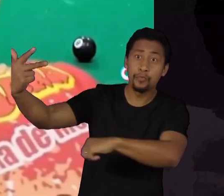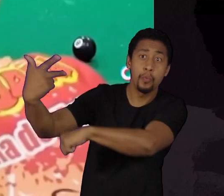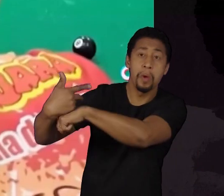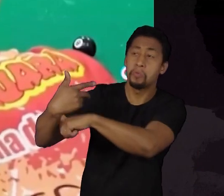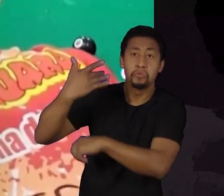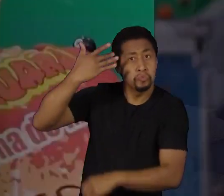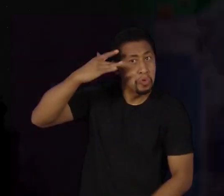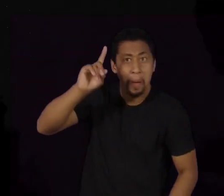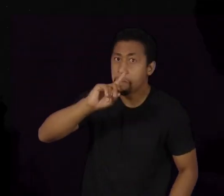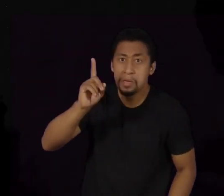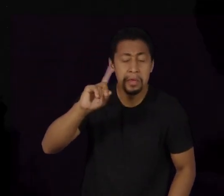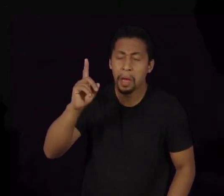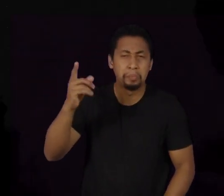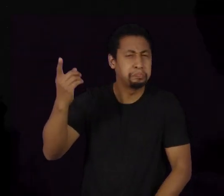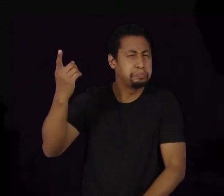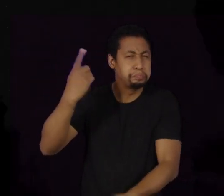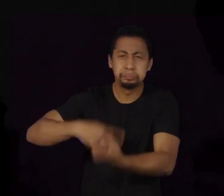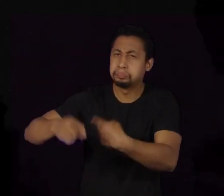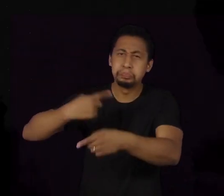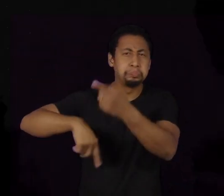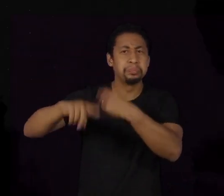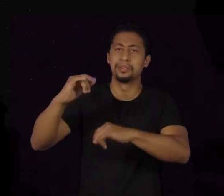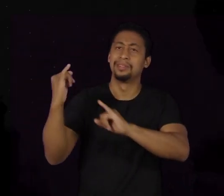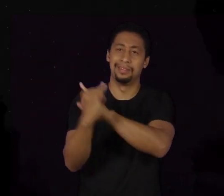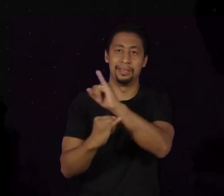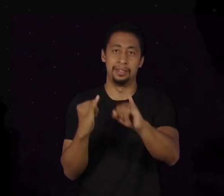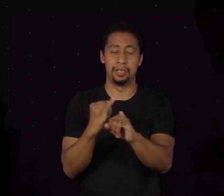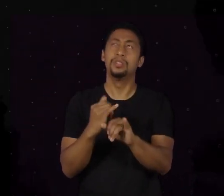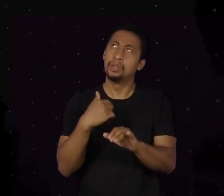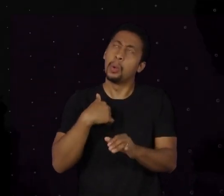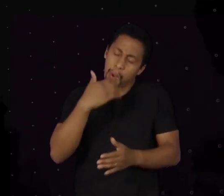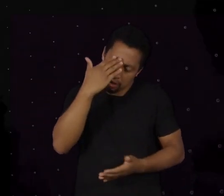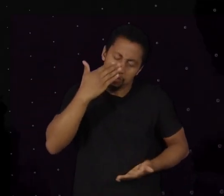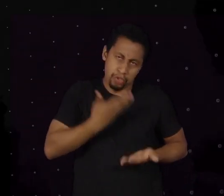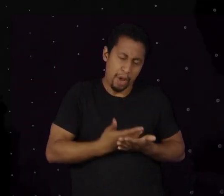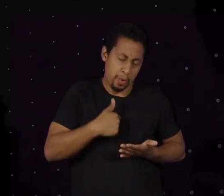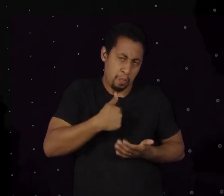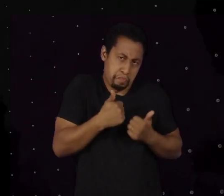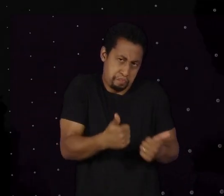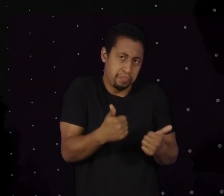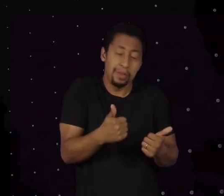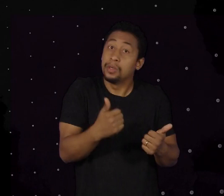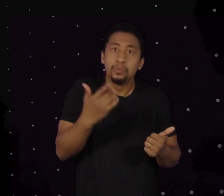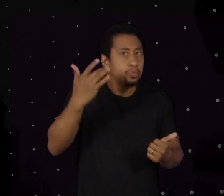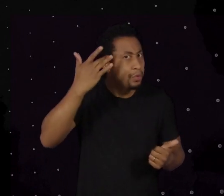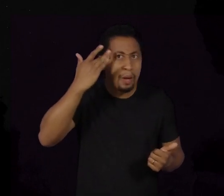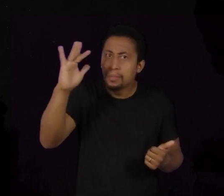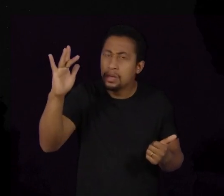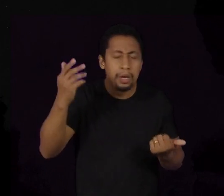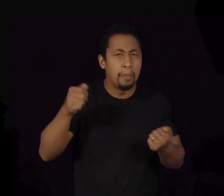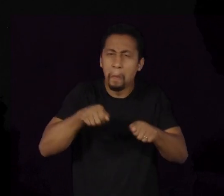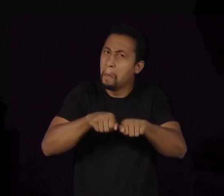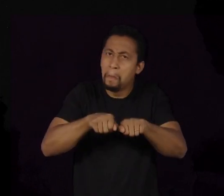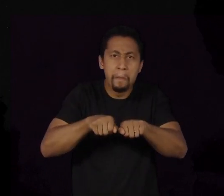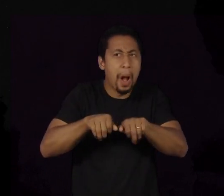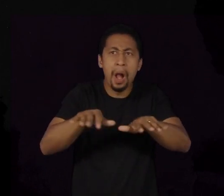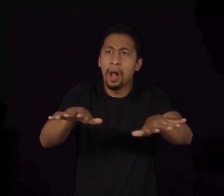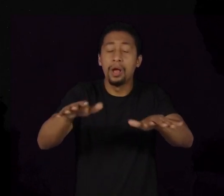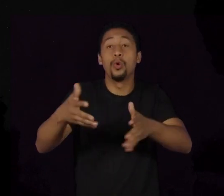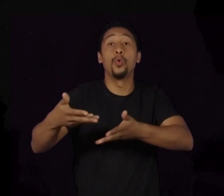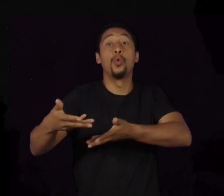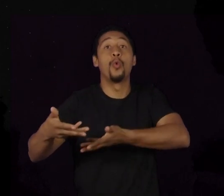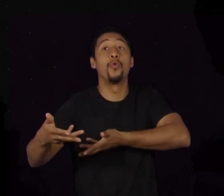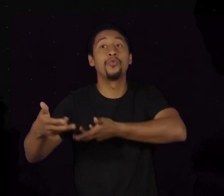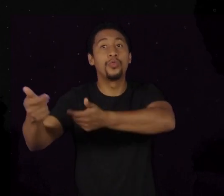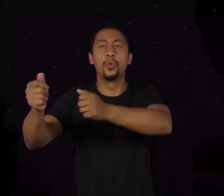todo na internet. Acreditar, eu acreditava, sabe? Mas não sabia que ia chegar assim nesse ponto de ser convidado para